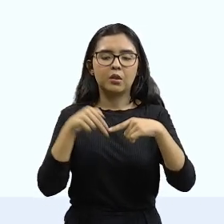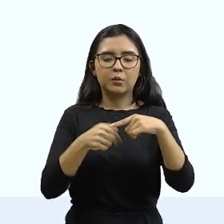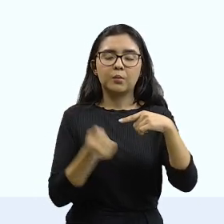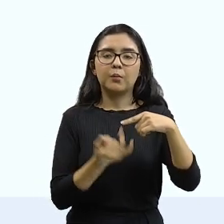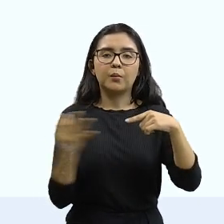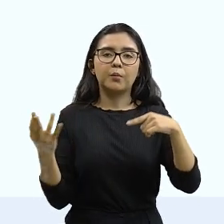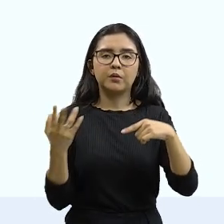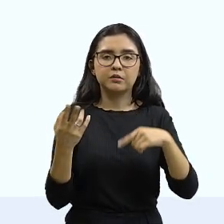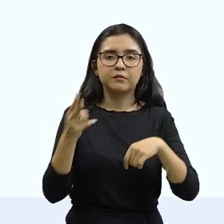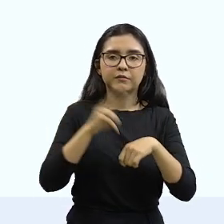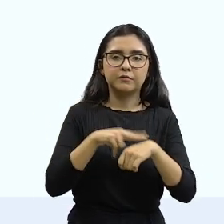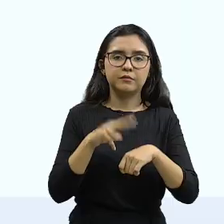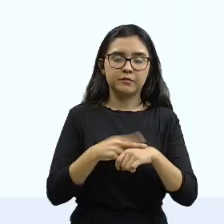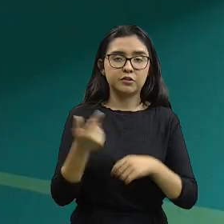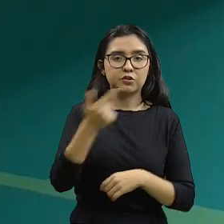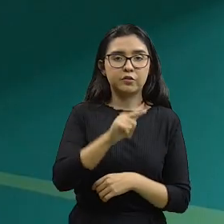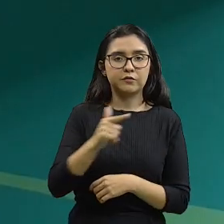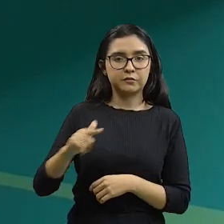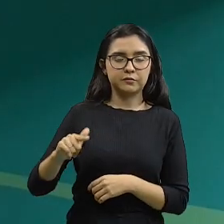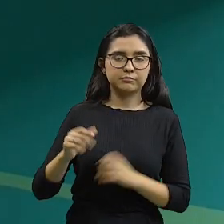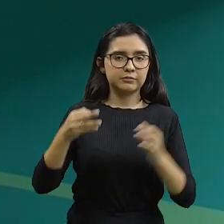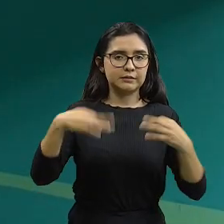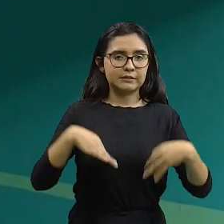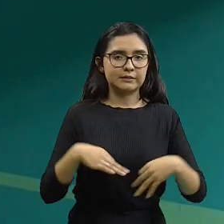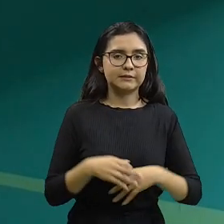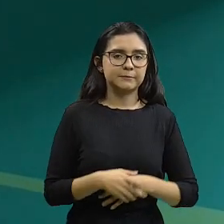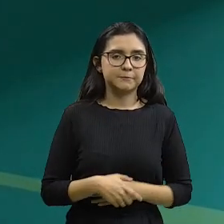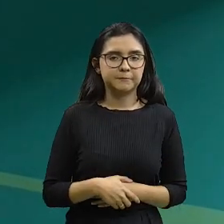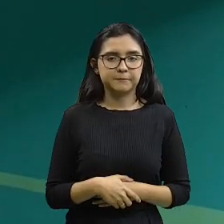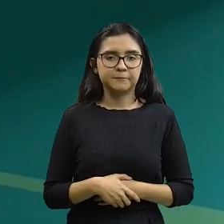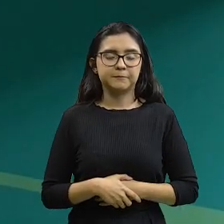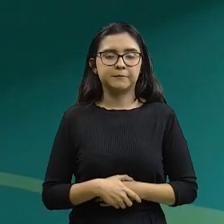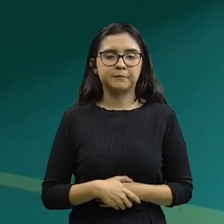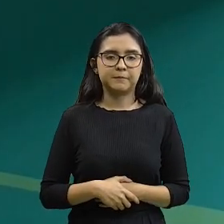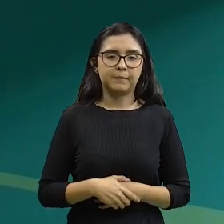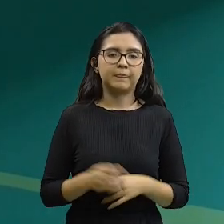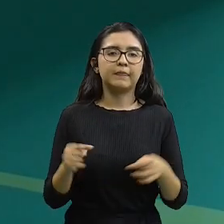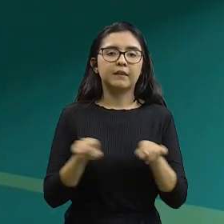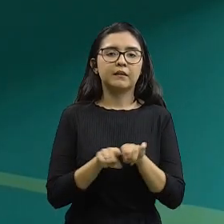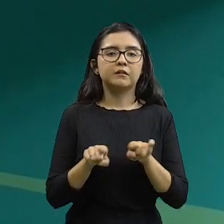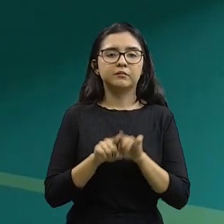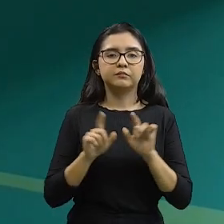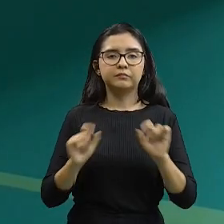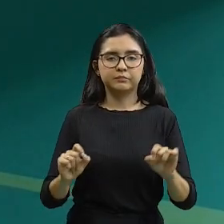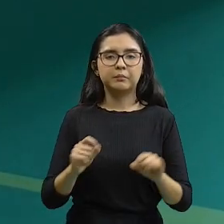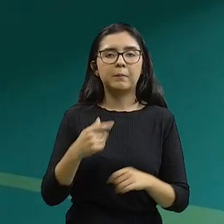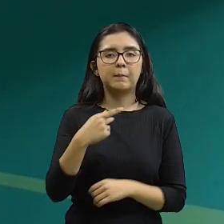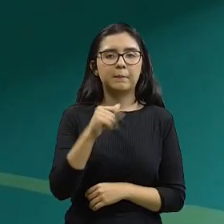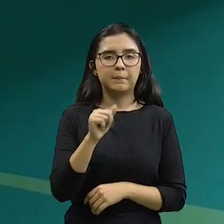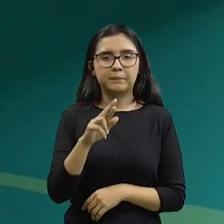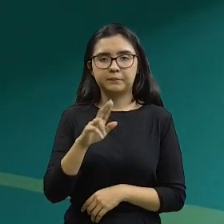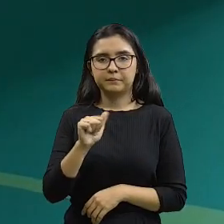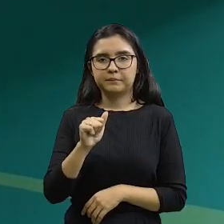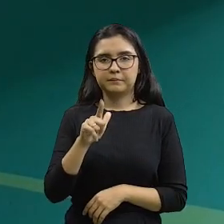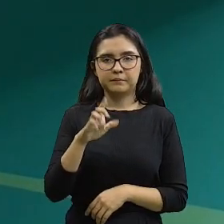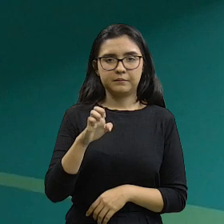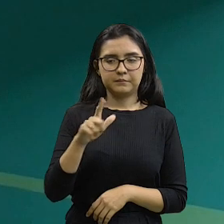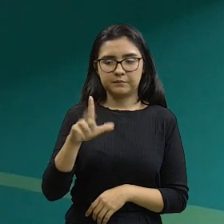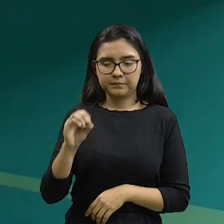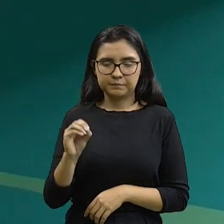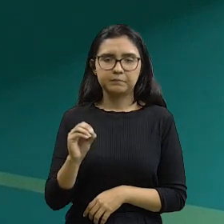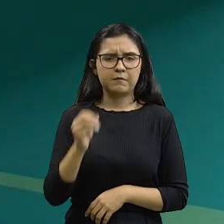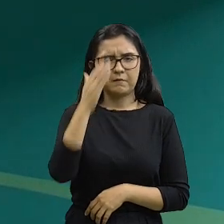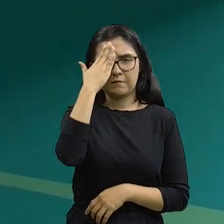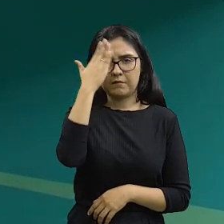ele vai repetir. Essa é a associação em série, associação em paralelo. Muito famoso e